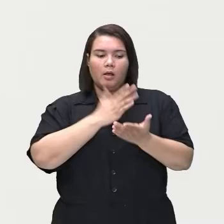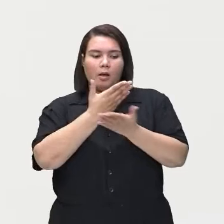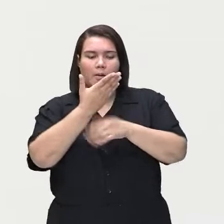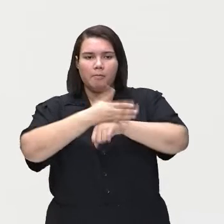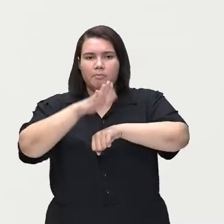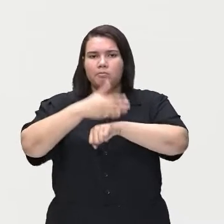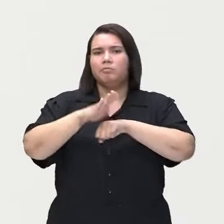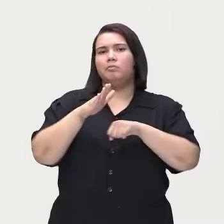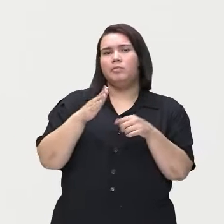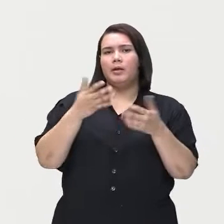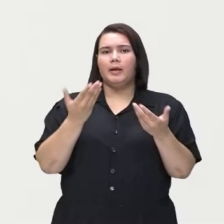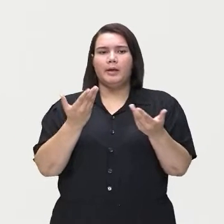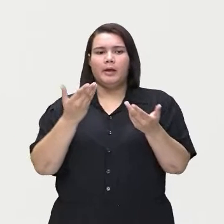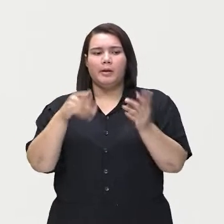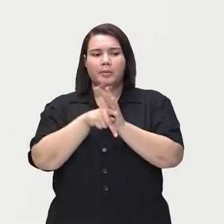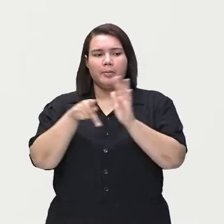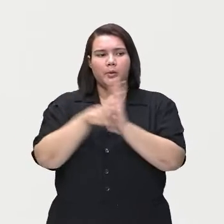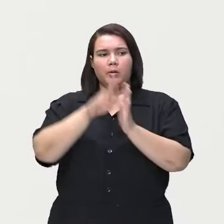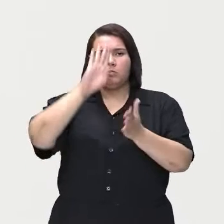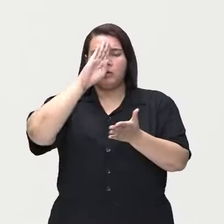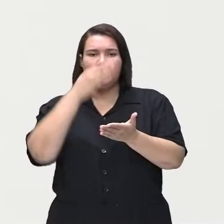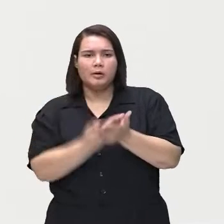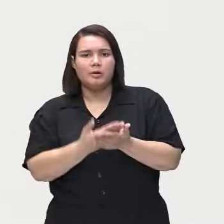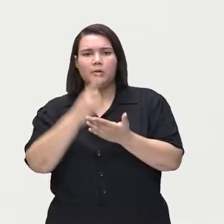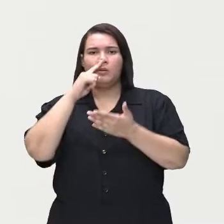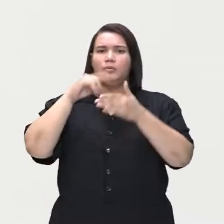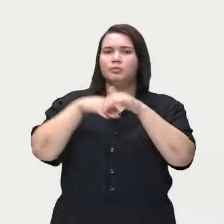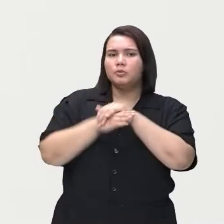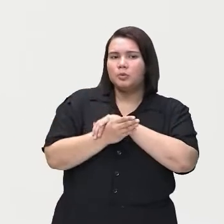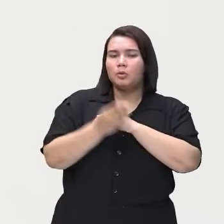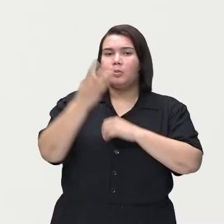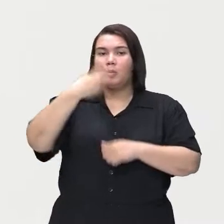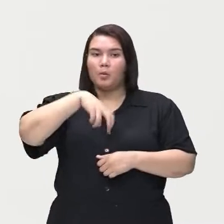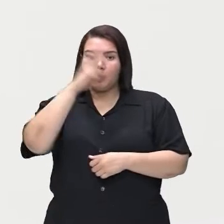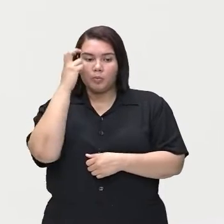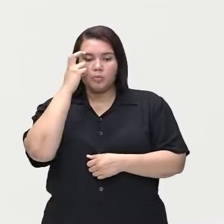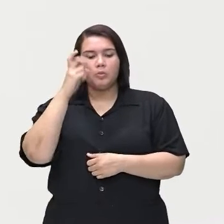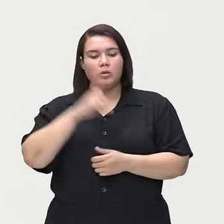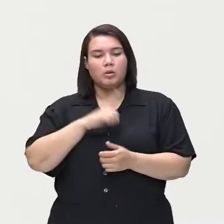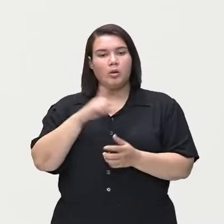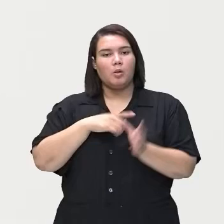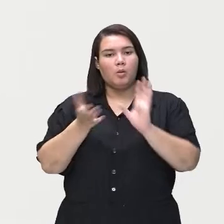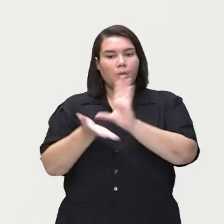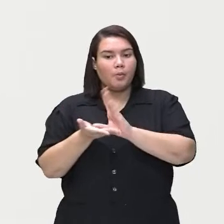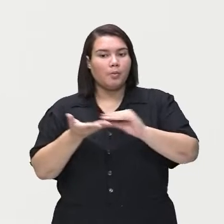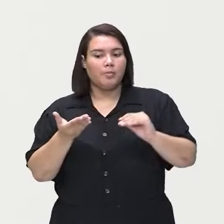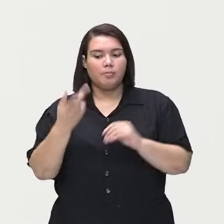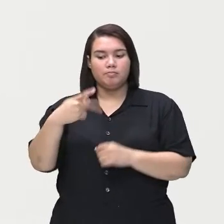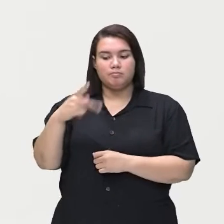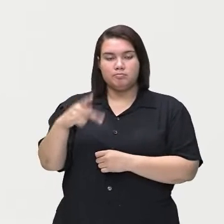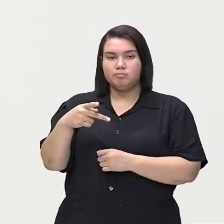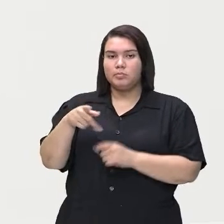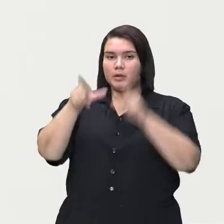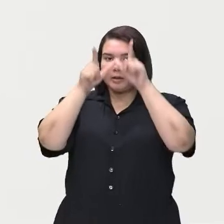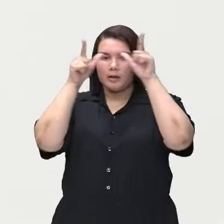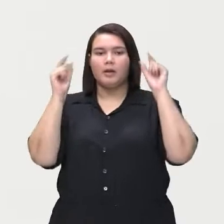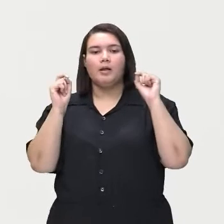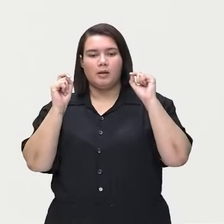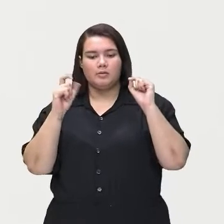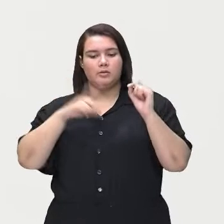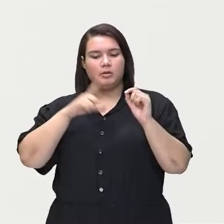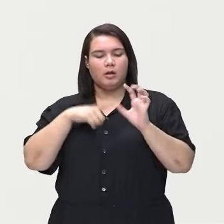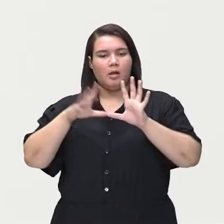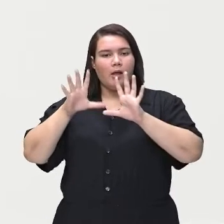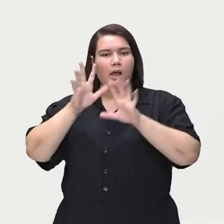algumas crenças, alguns costumes, alguns valores de Roma, da Grécia, para dentro da sua